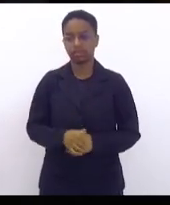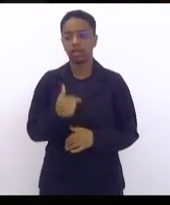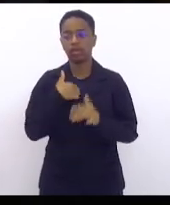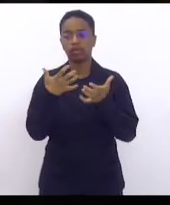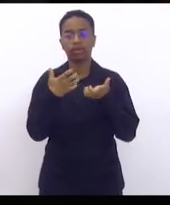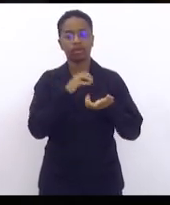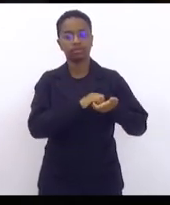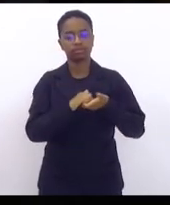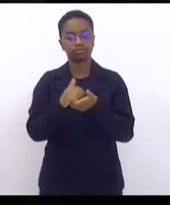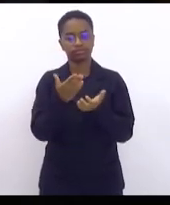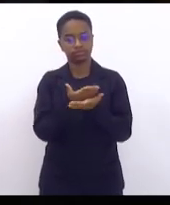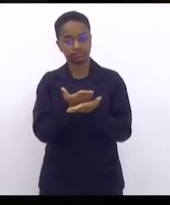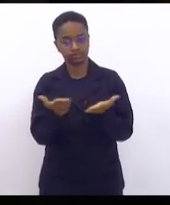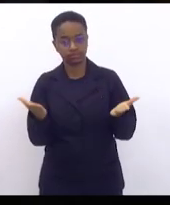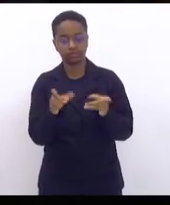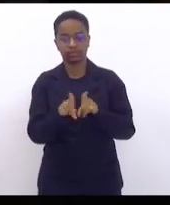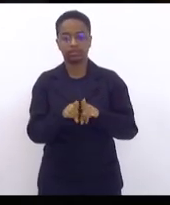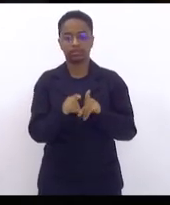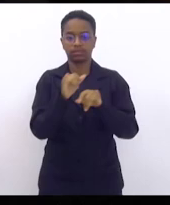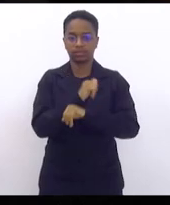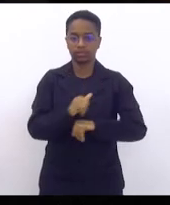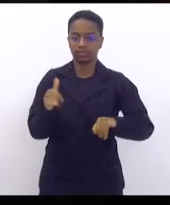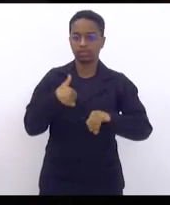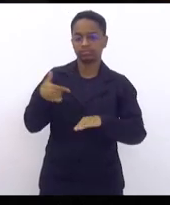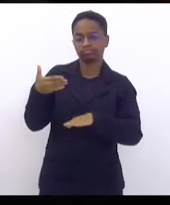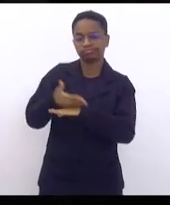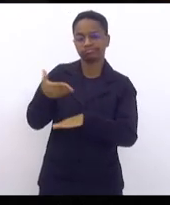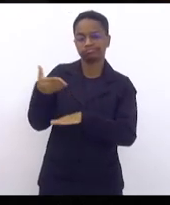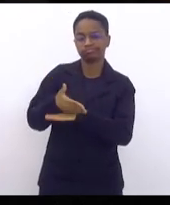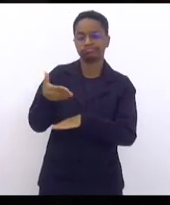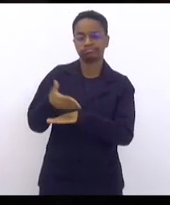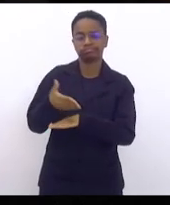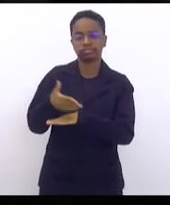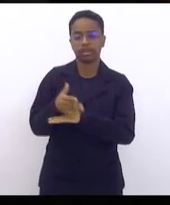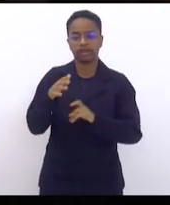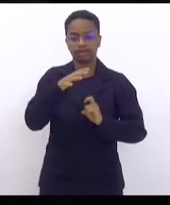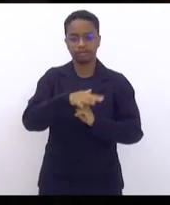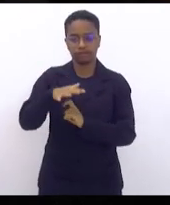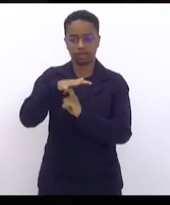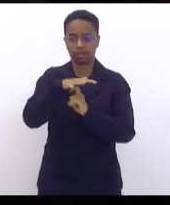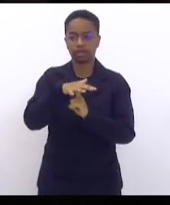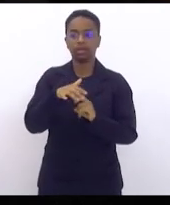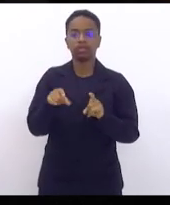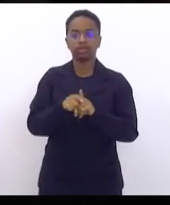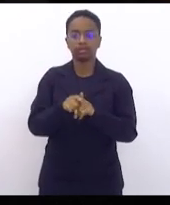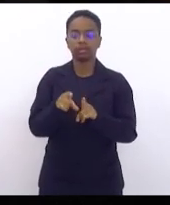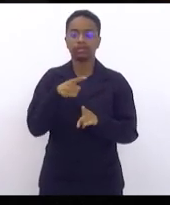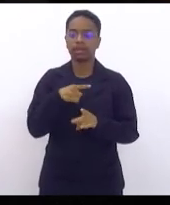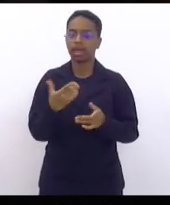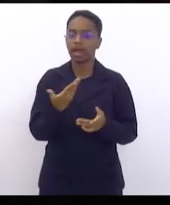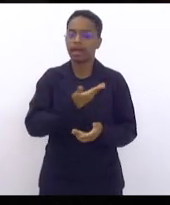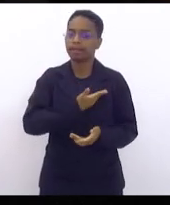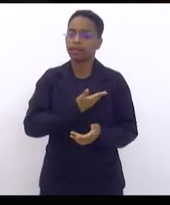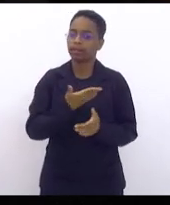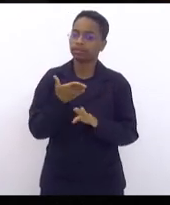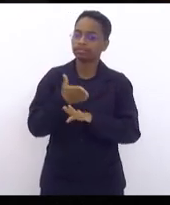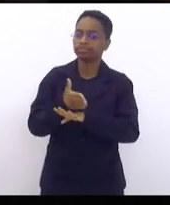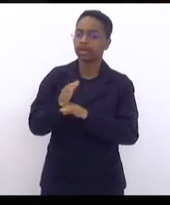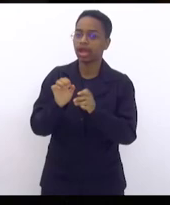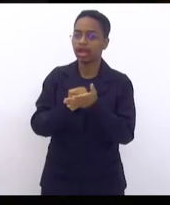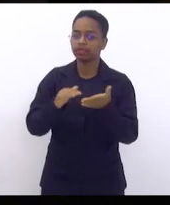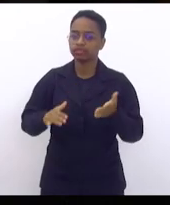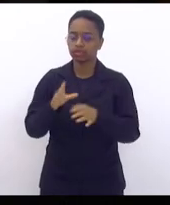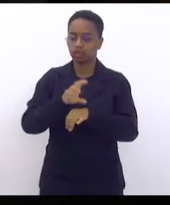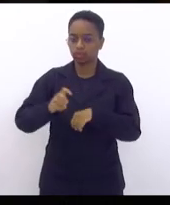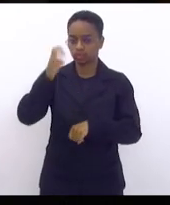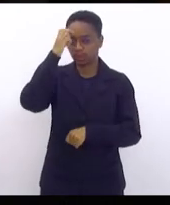vocês, dizer que eu sou um frequentador da feira. Tenho amigos lá que participam das atividades